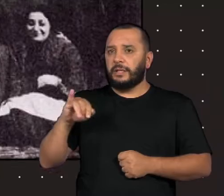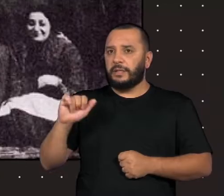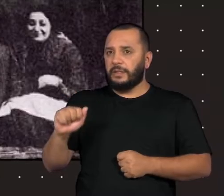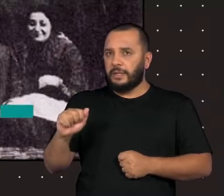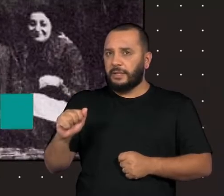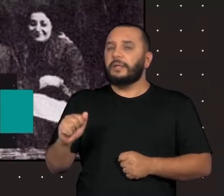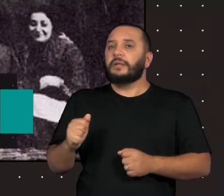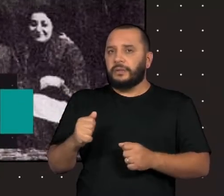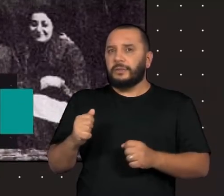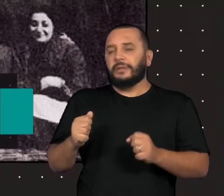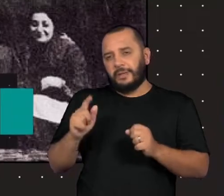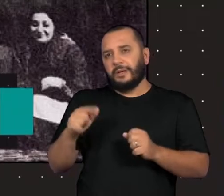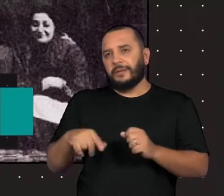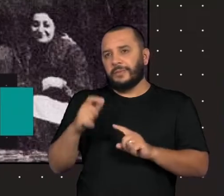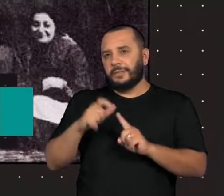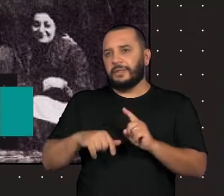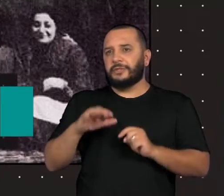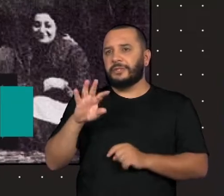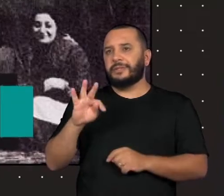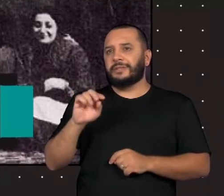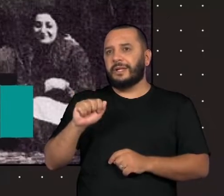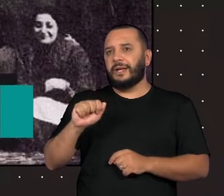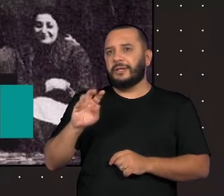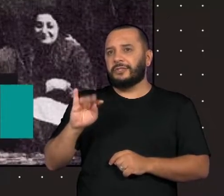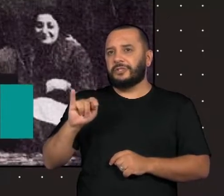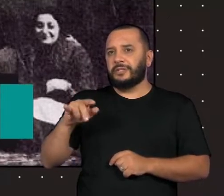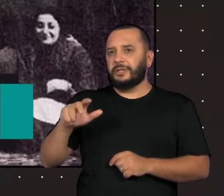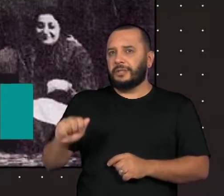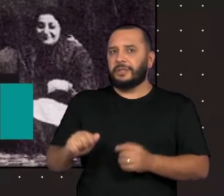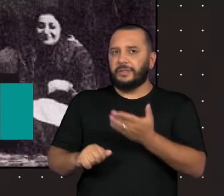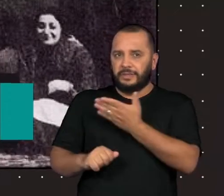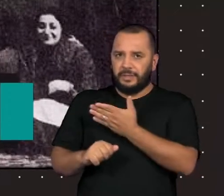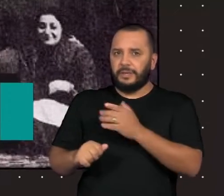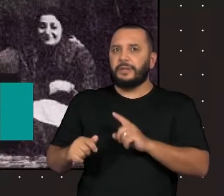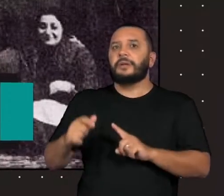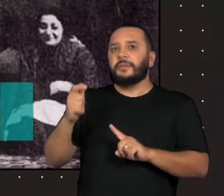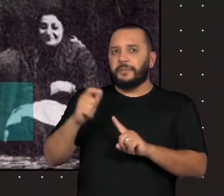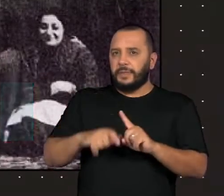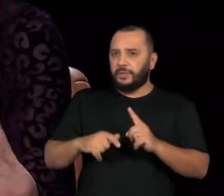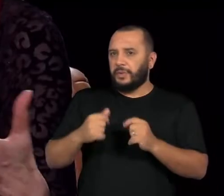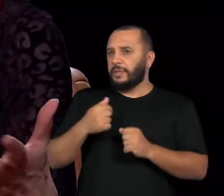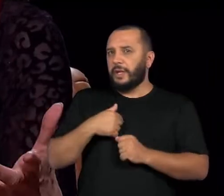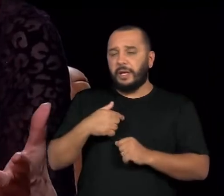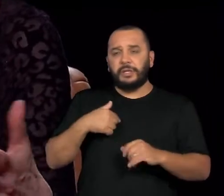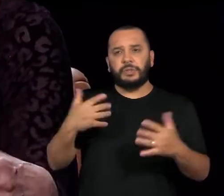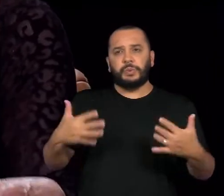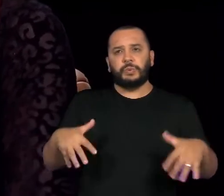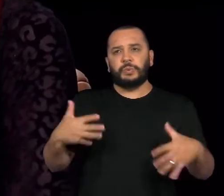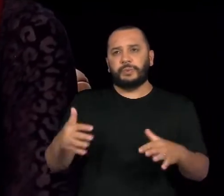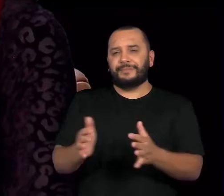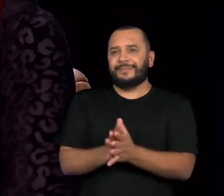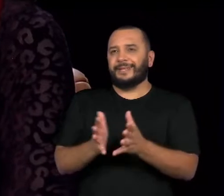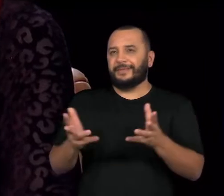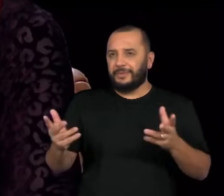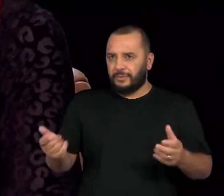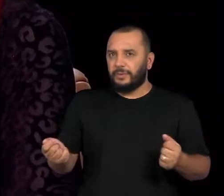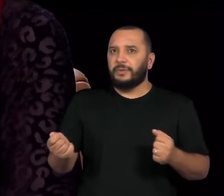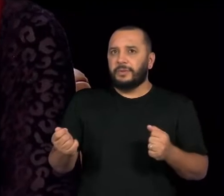que era Vassilievich, que era um personagem muito extenso, maravilhoso, né, de